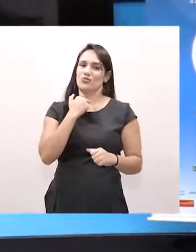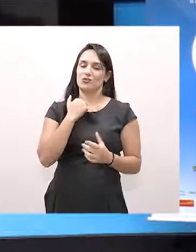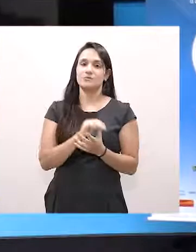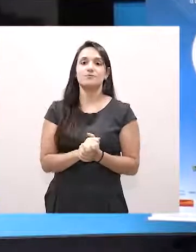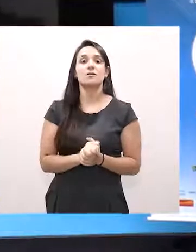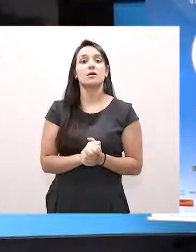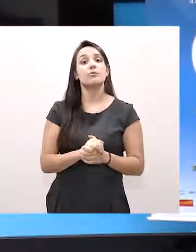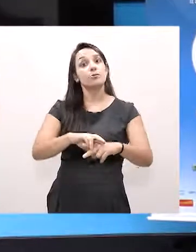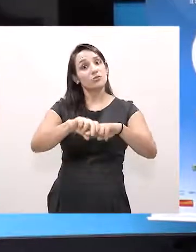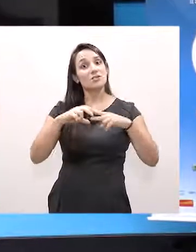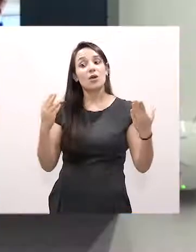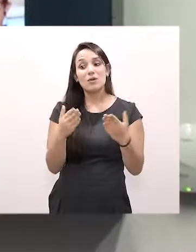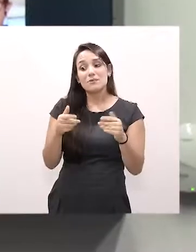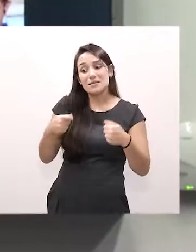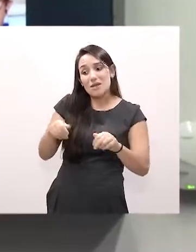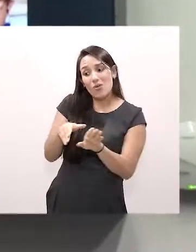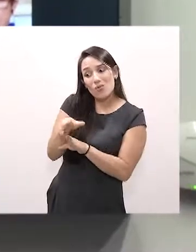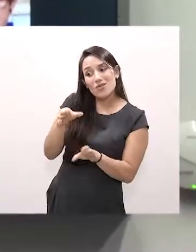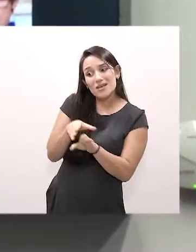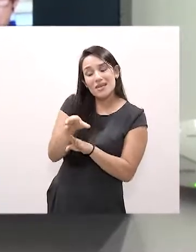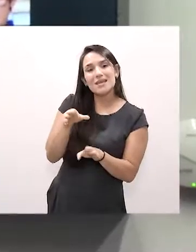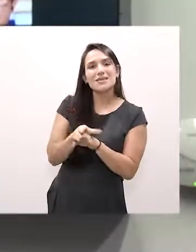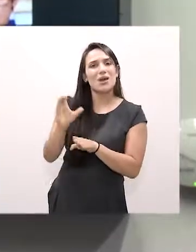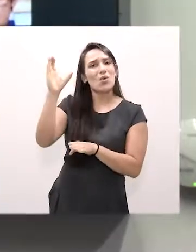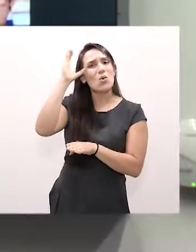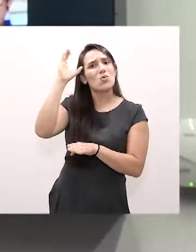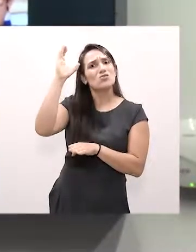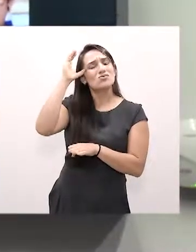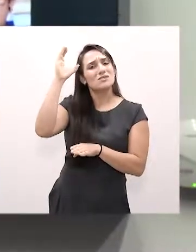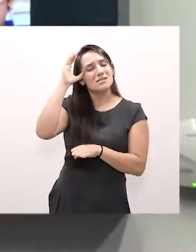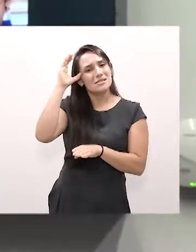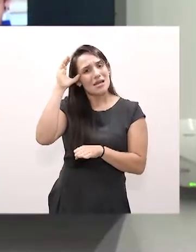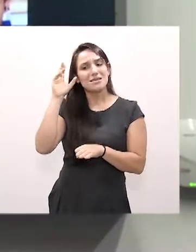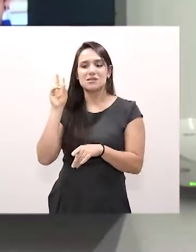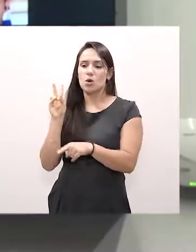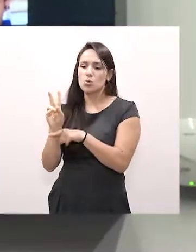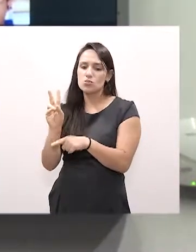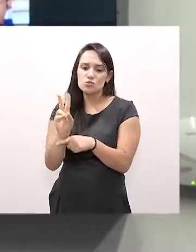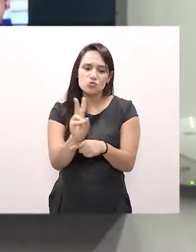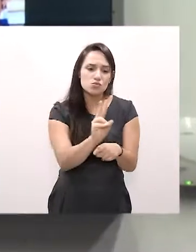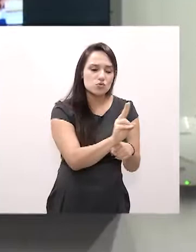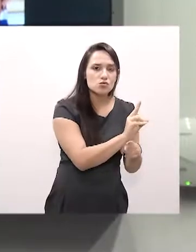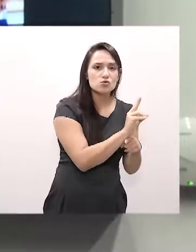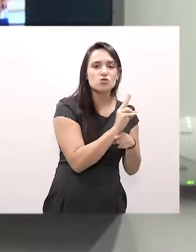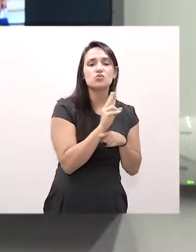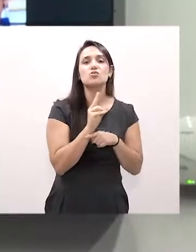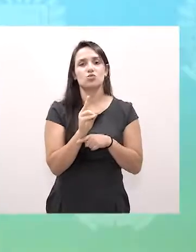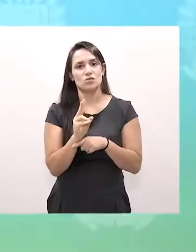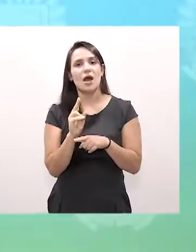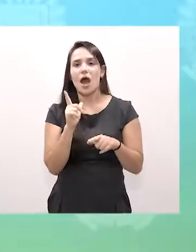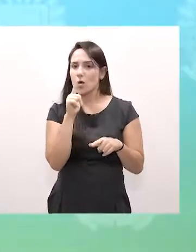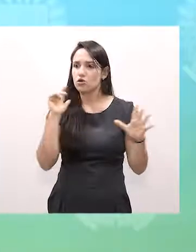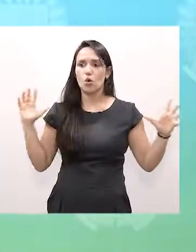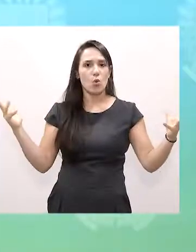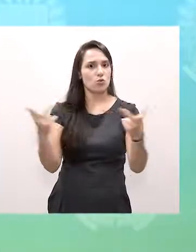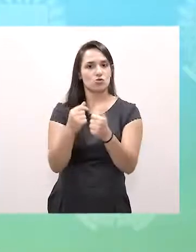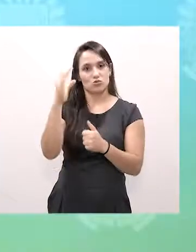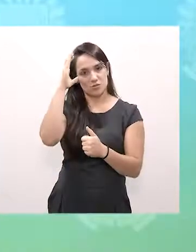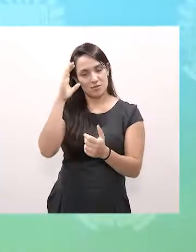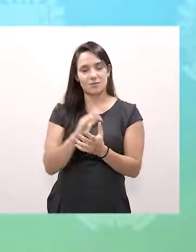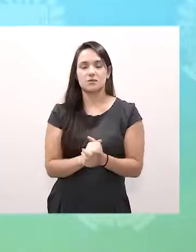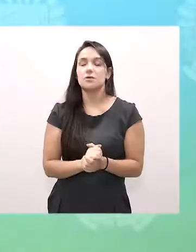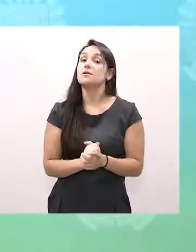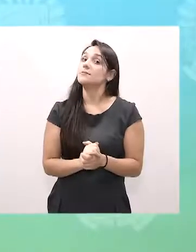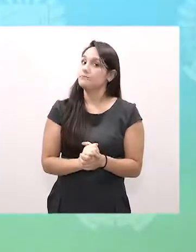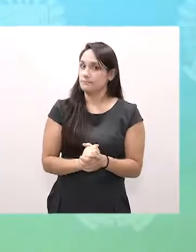essas ações parte também da educação para um consumo consciente, além de ações integradas que envolvem a todos. O uso da